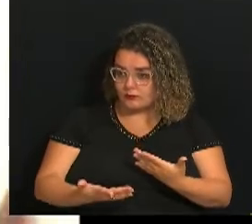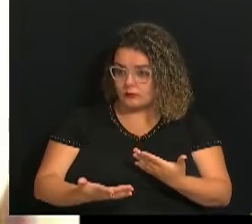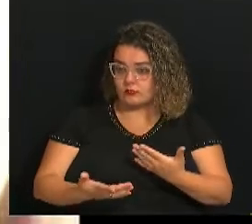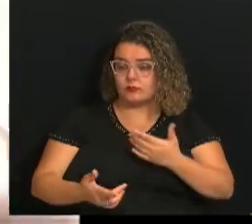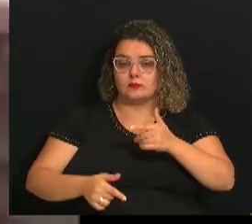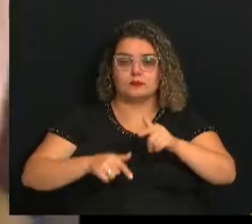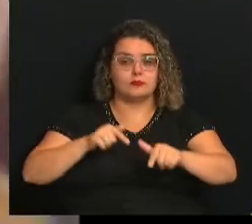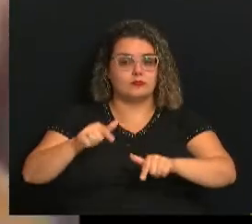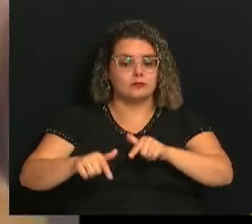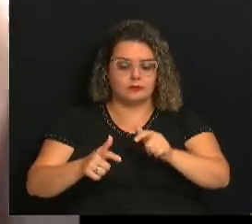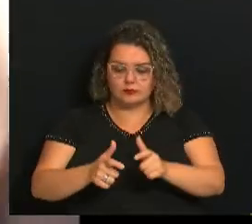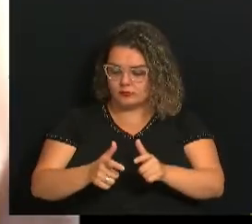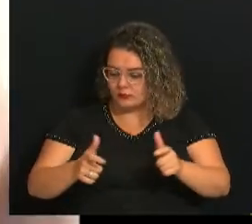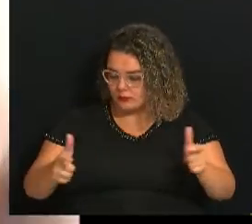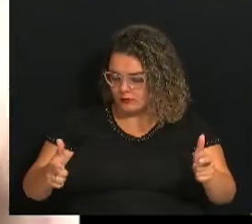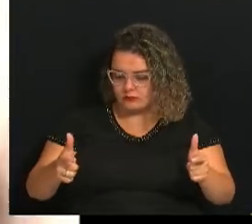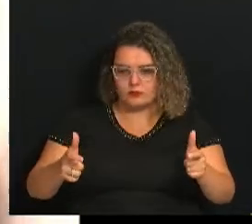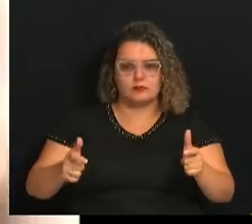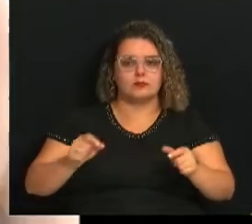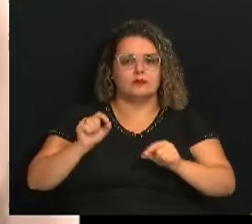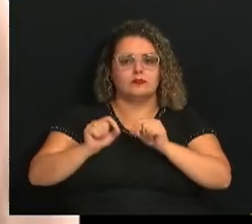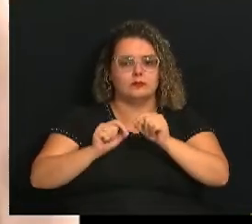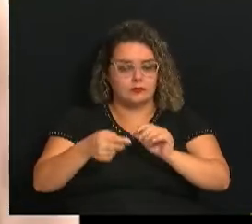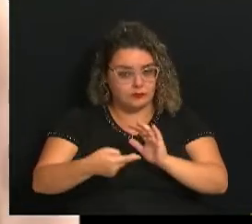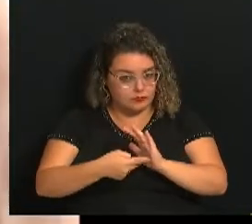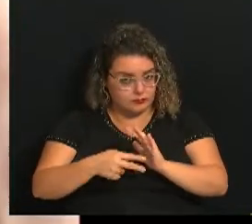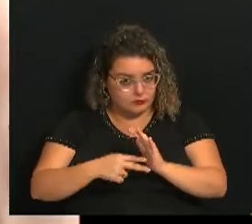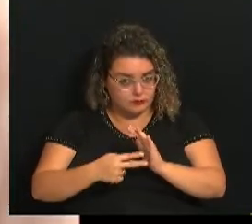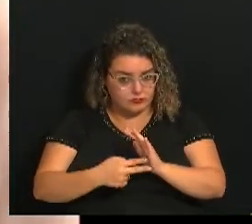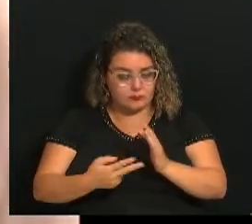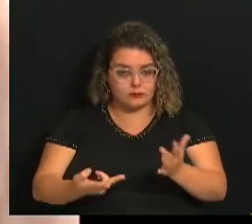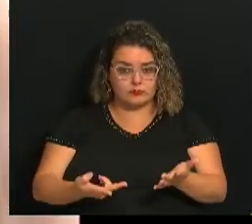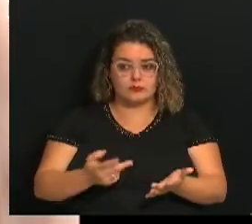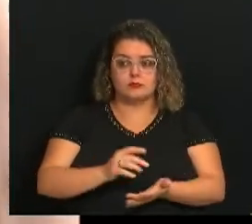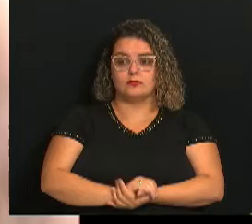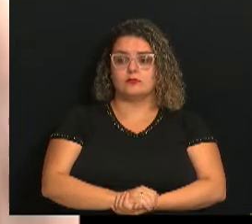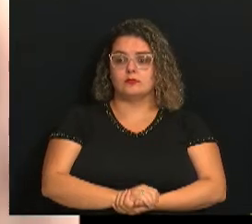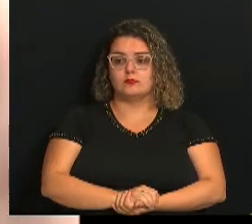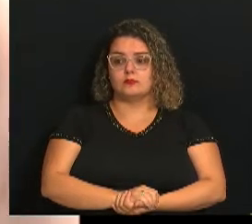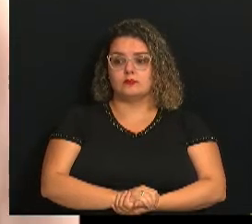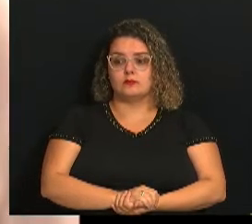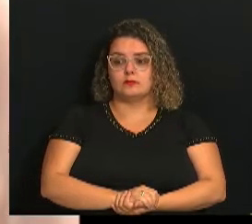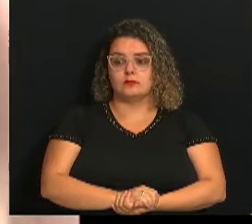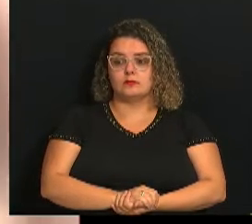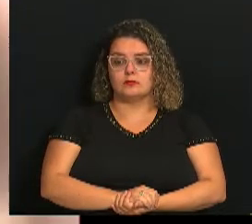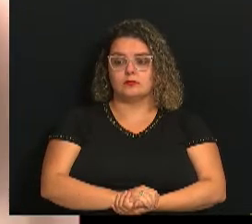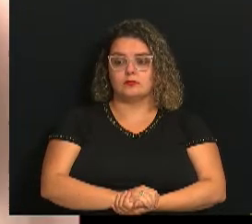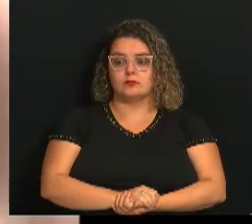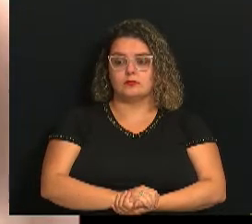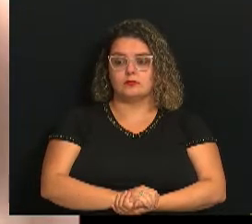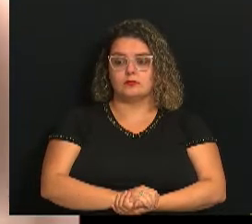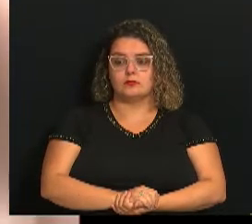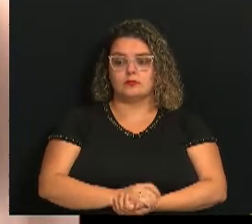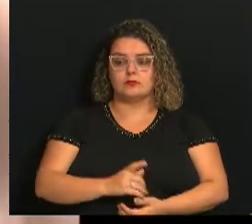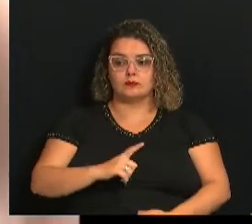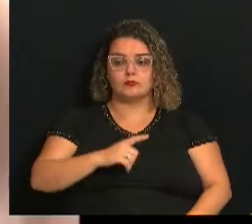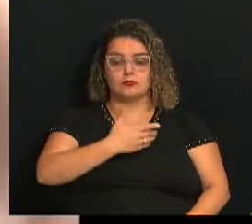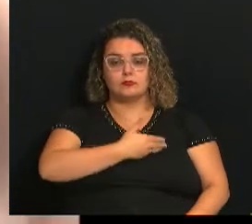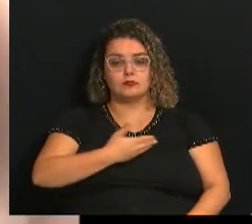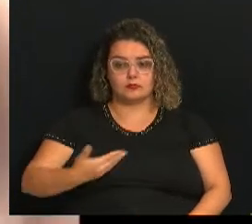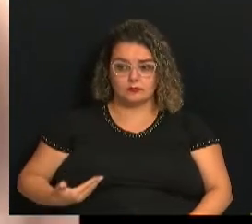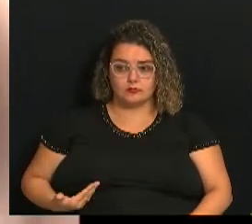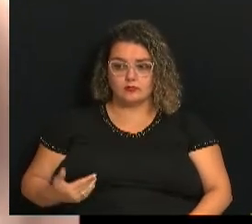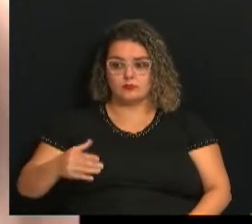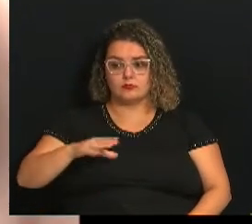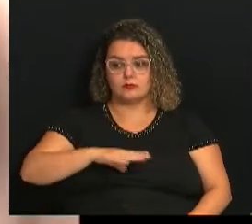trabalhadores que tem aqui, o que significa ser governo nessa cidade, também teve um debate grande sobre o